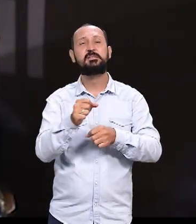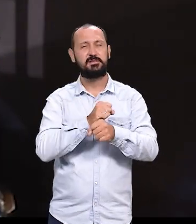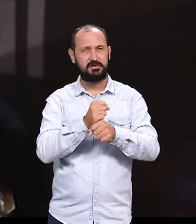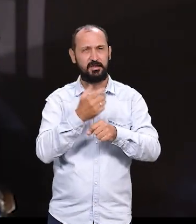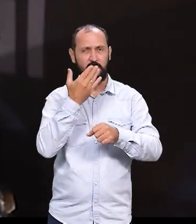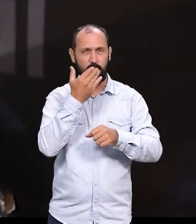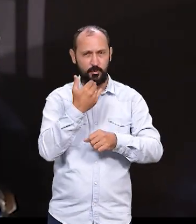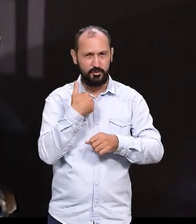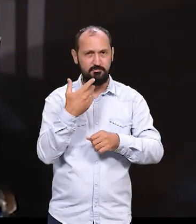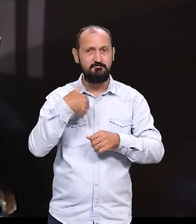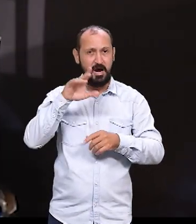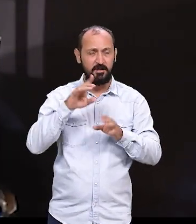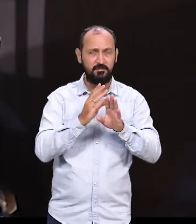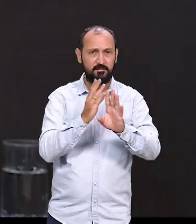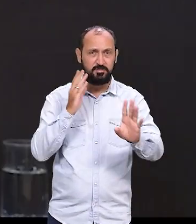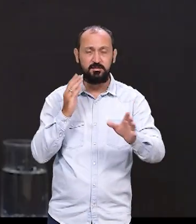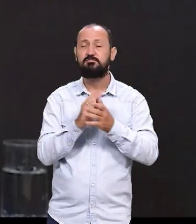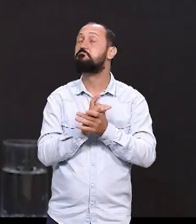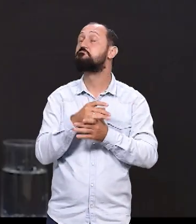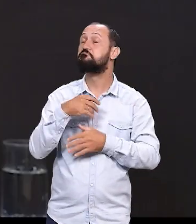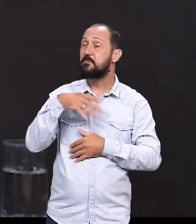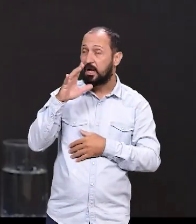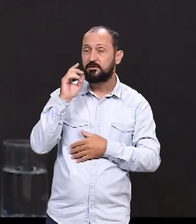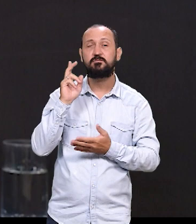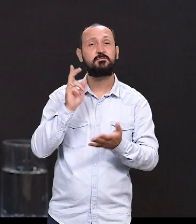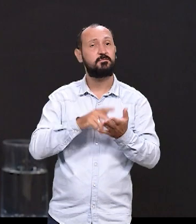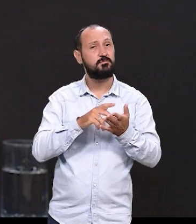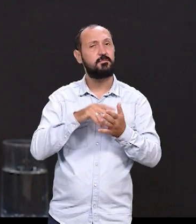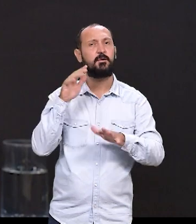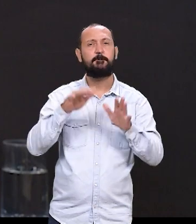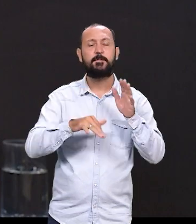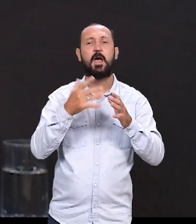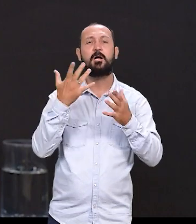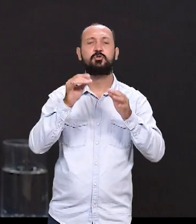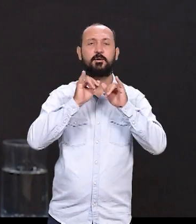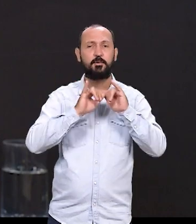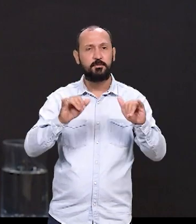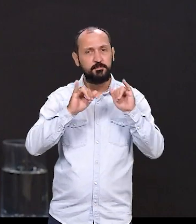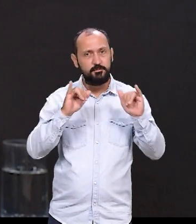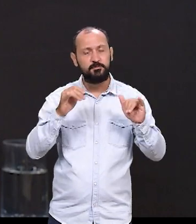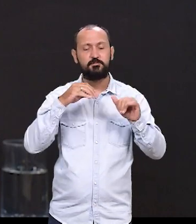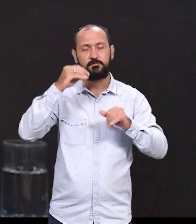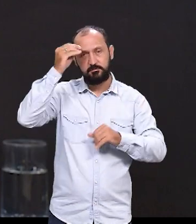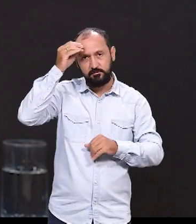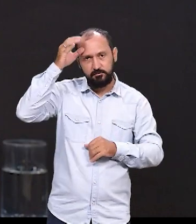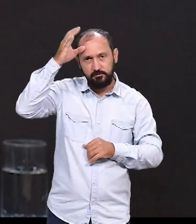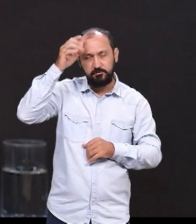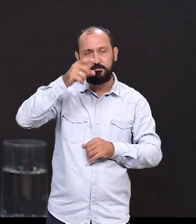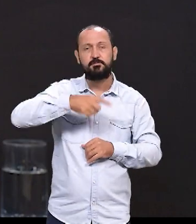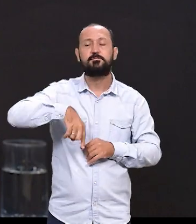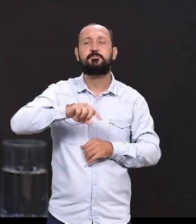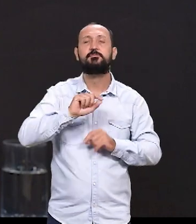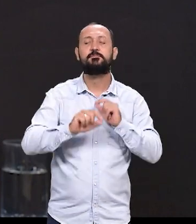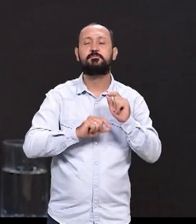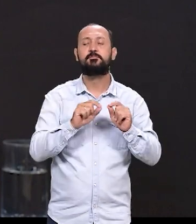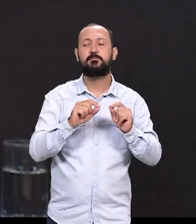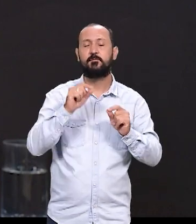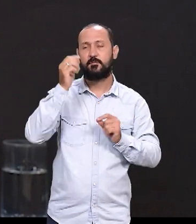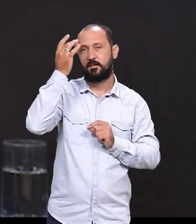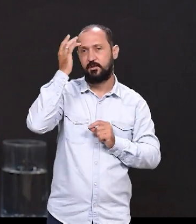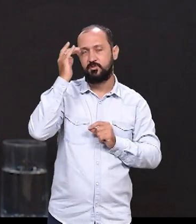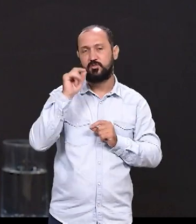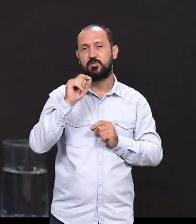Procura pelo atendimento foi maior Sim sempre vem aumentando ano a ano talvez eh muito provável pelas campanhas pela